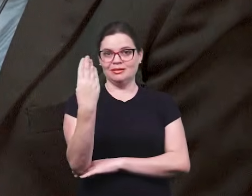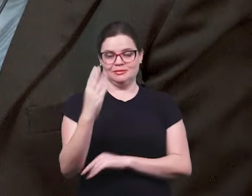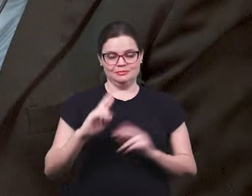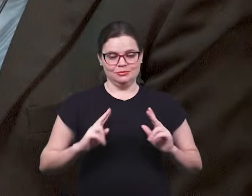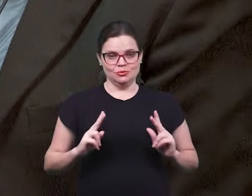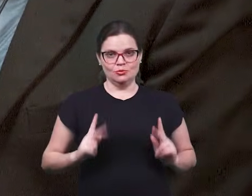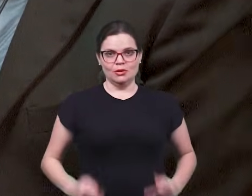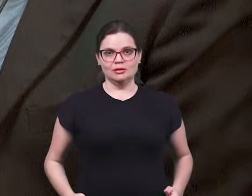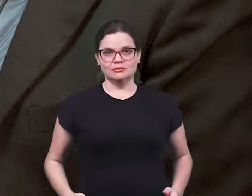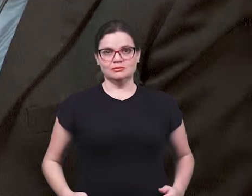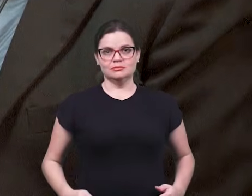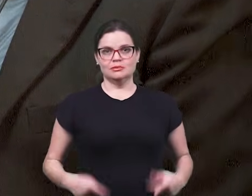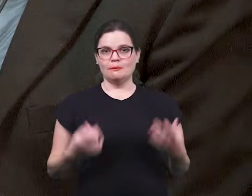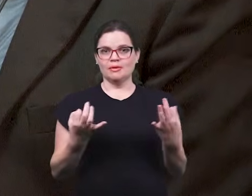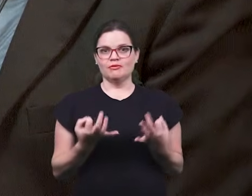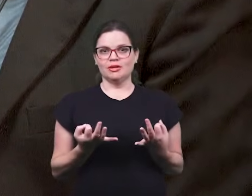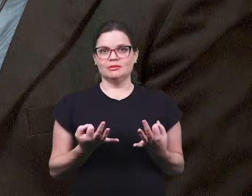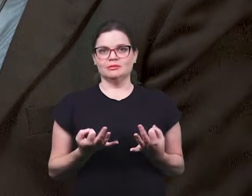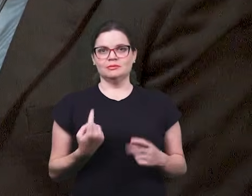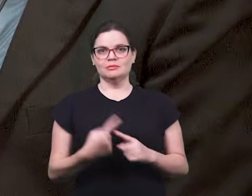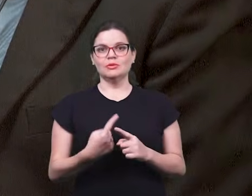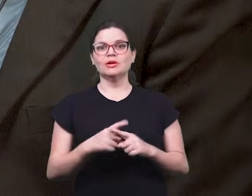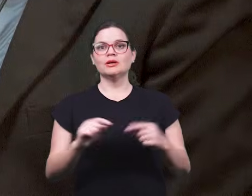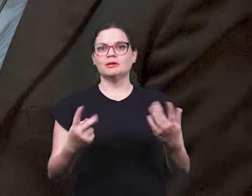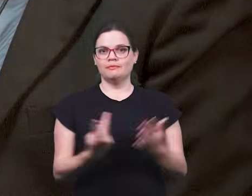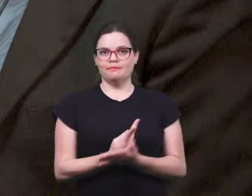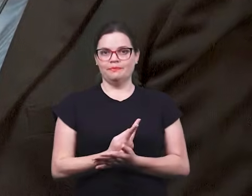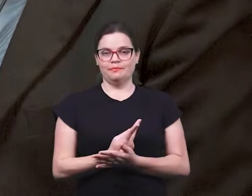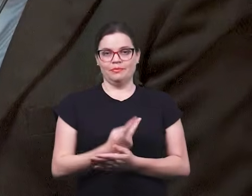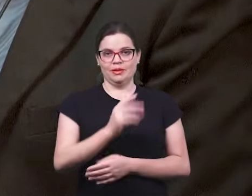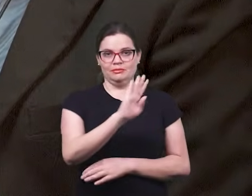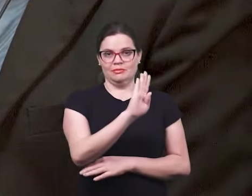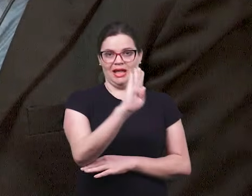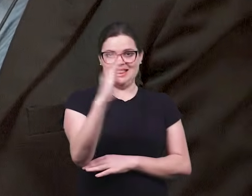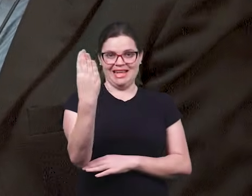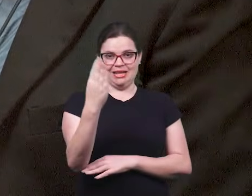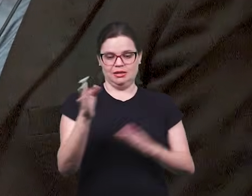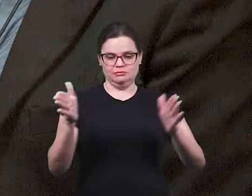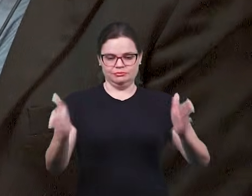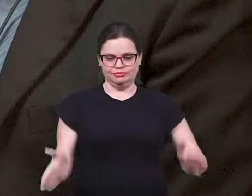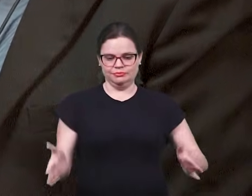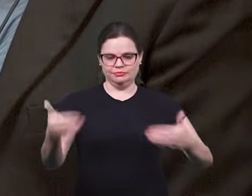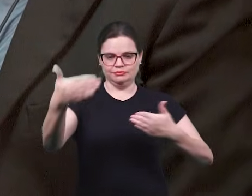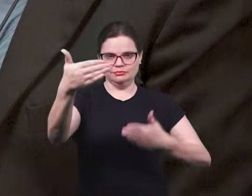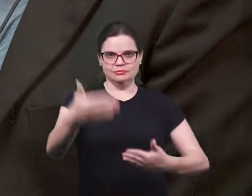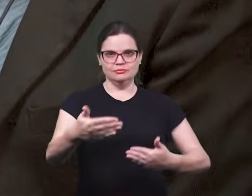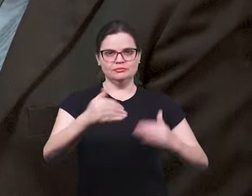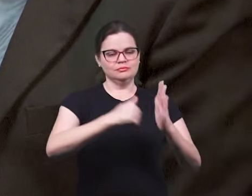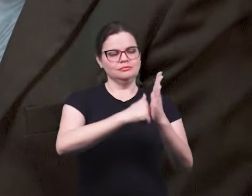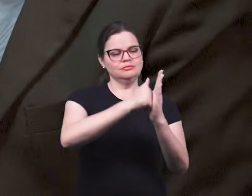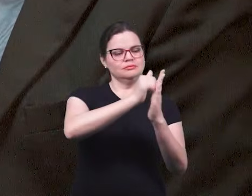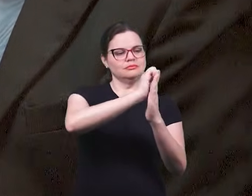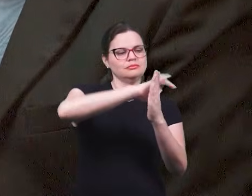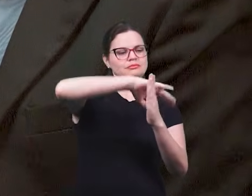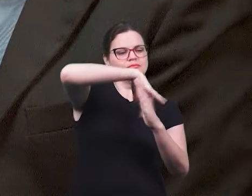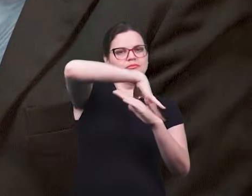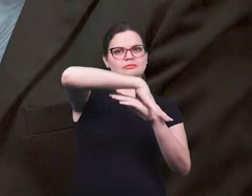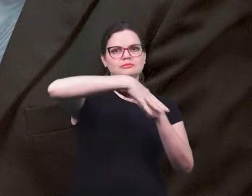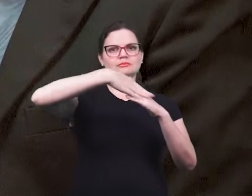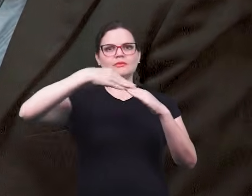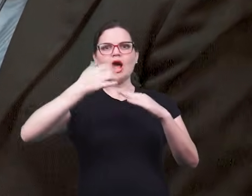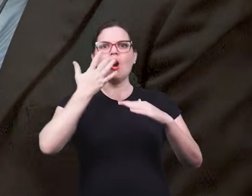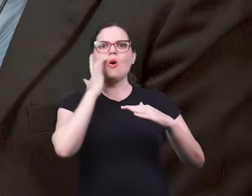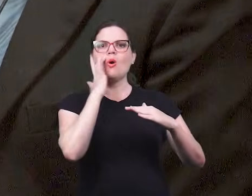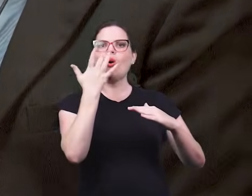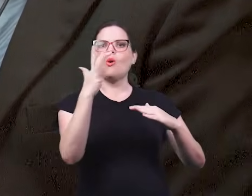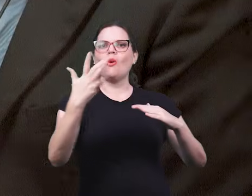perfeito. Mas você vê que a madeira de acácia foi revestida de ouro. De ouro. Porque fala também da divindade, do poder